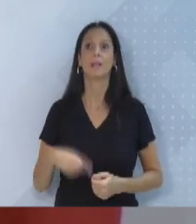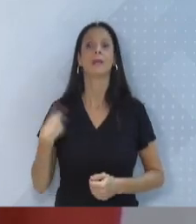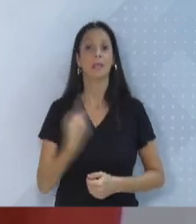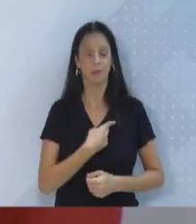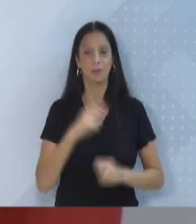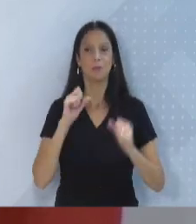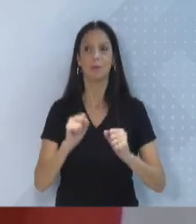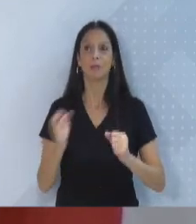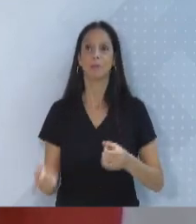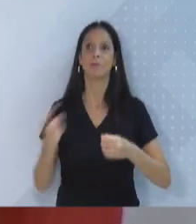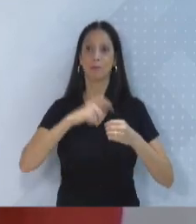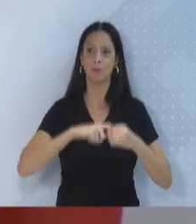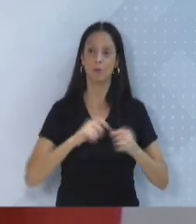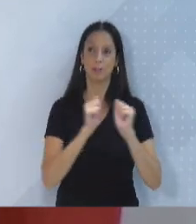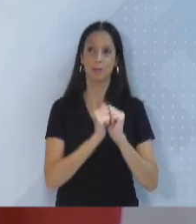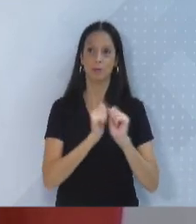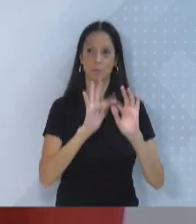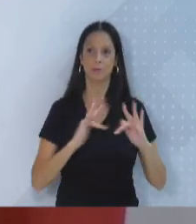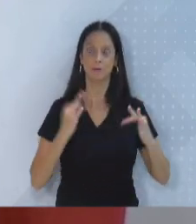volta com a nossa família.